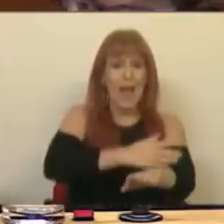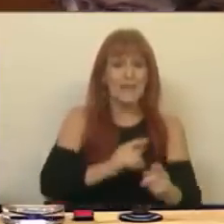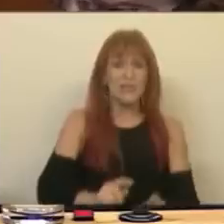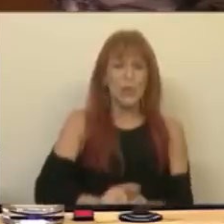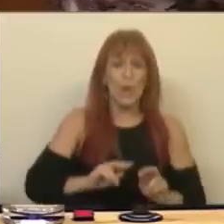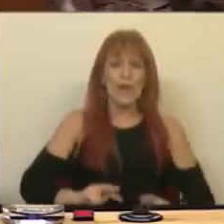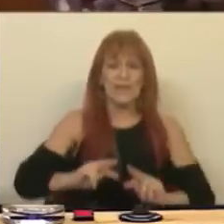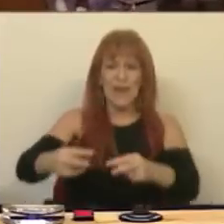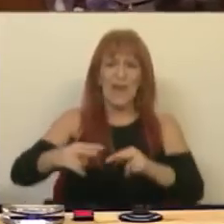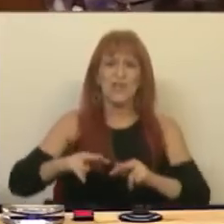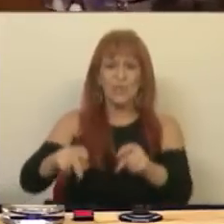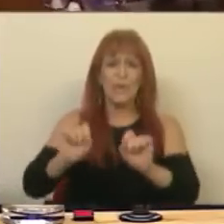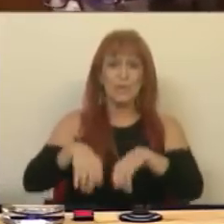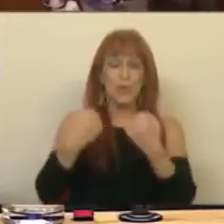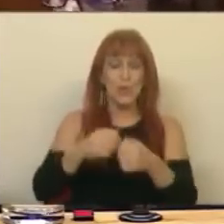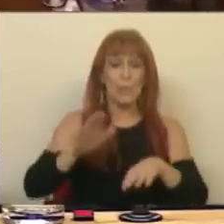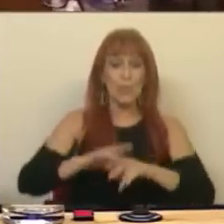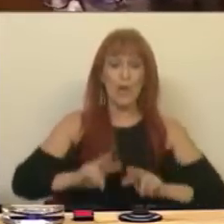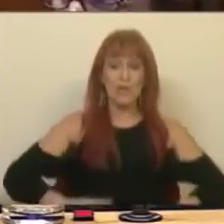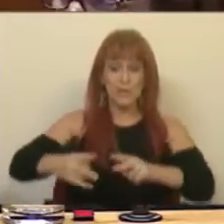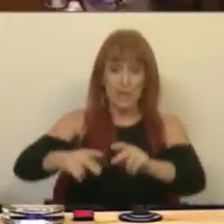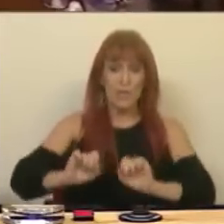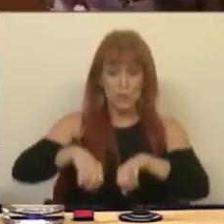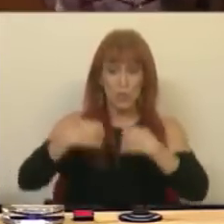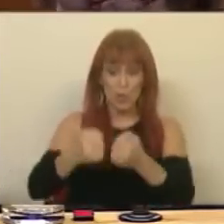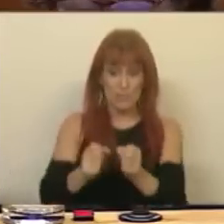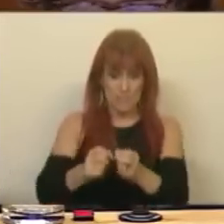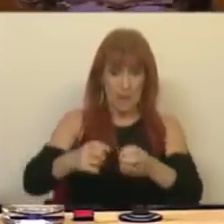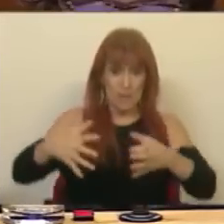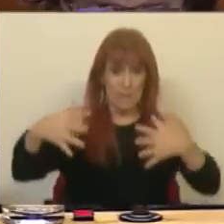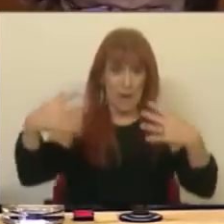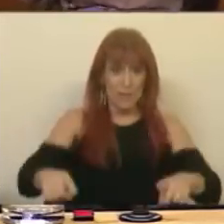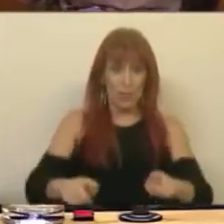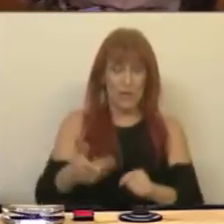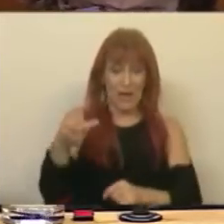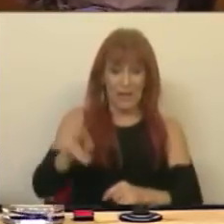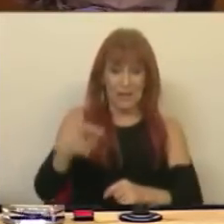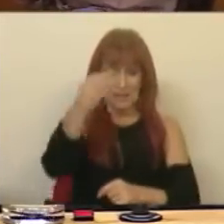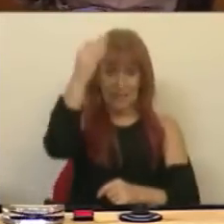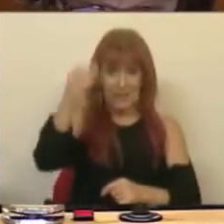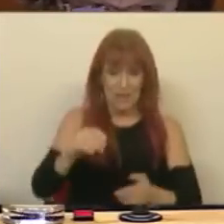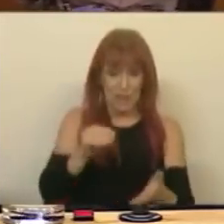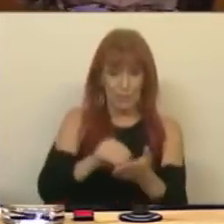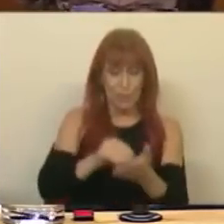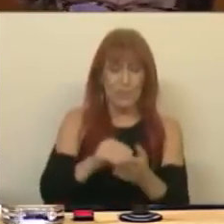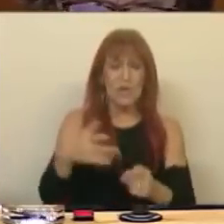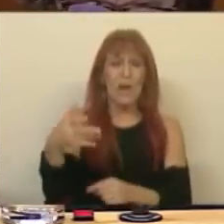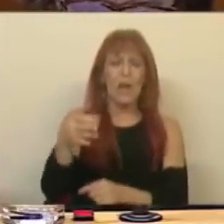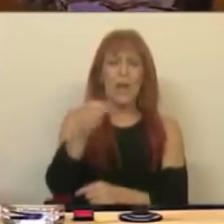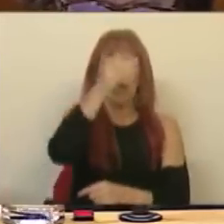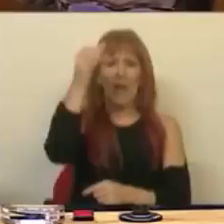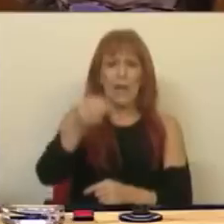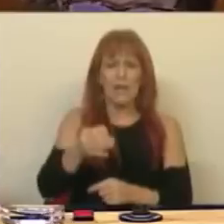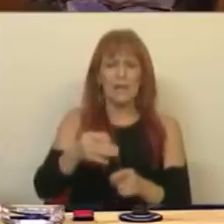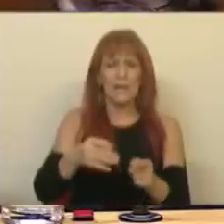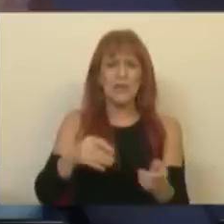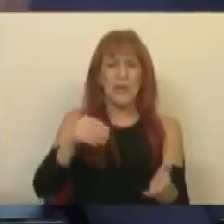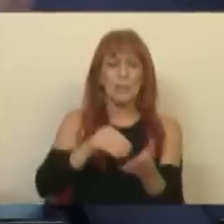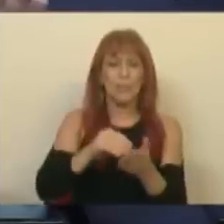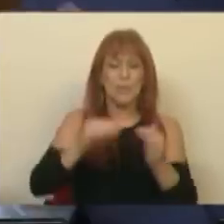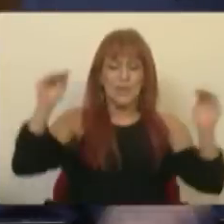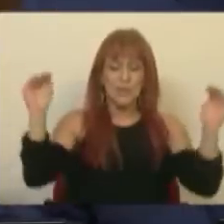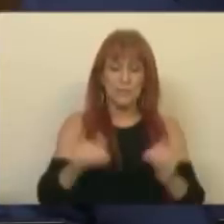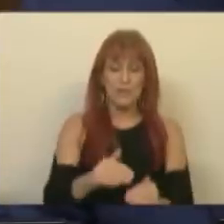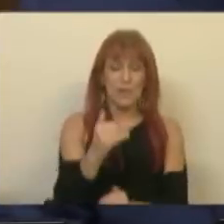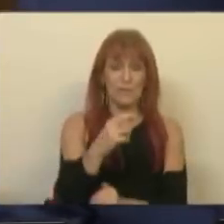transferências sociais Graças às transferências sociais que têm aumentado a taxa de pobreza a taxa de pobreza reduziu